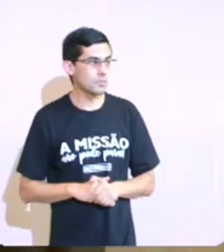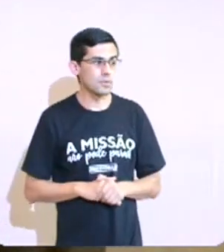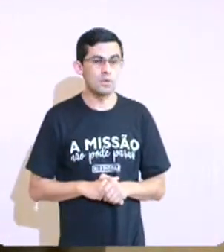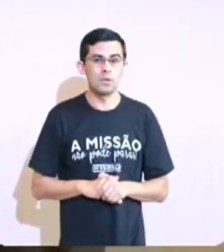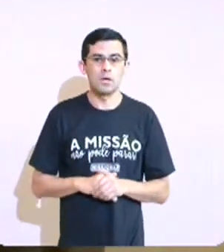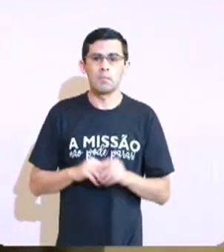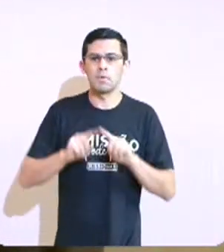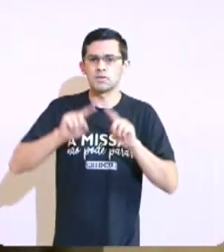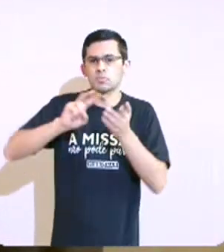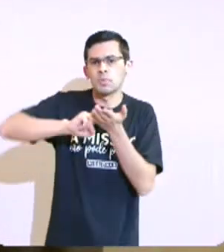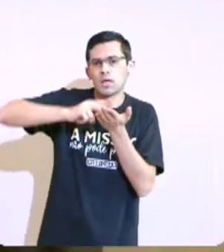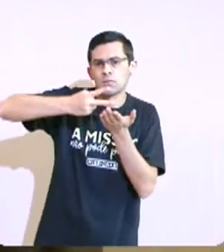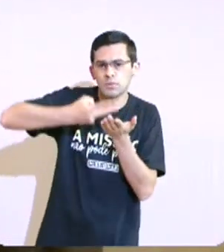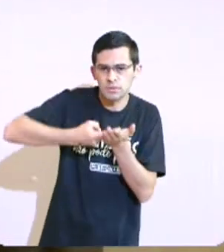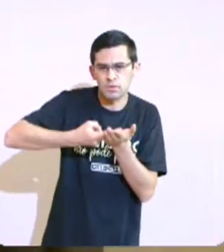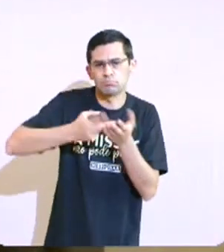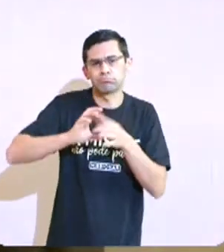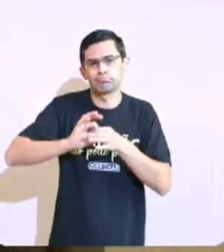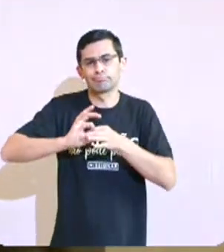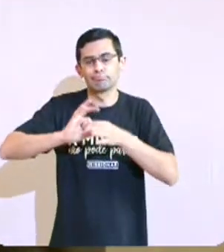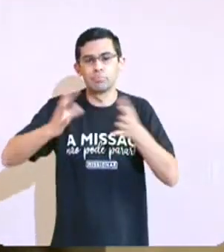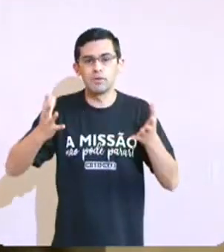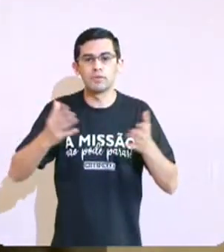E de uma tradução livre,